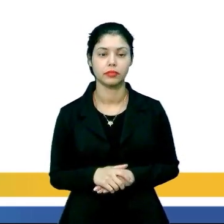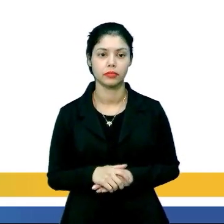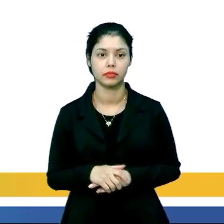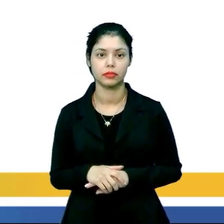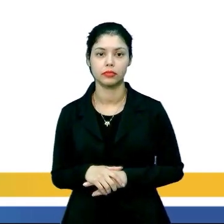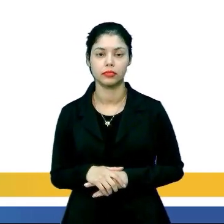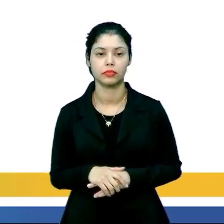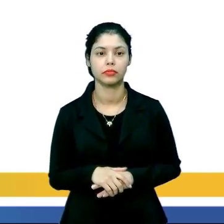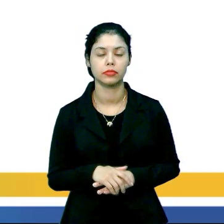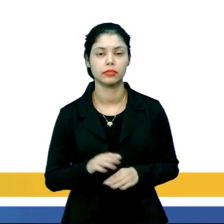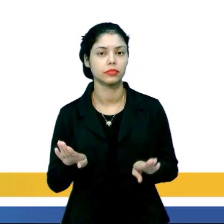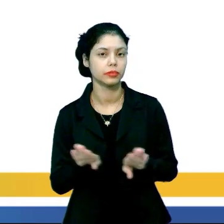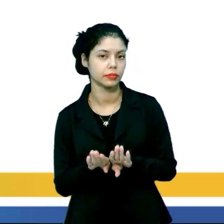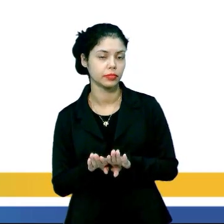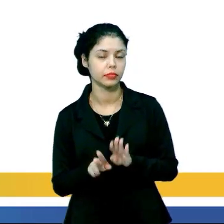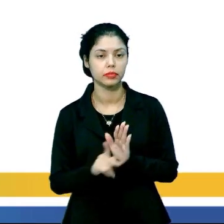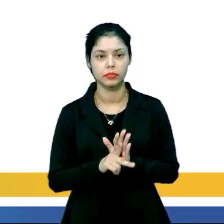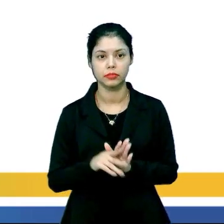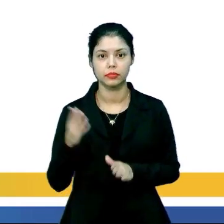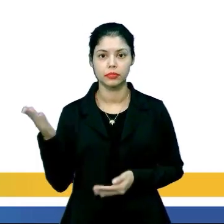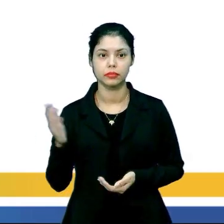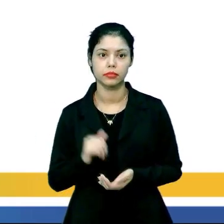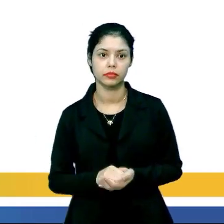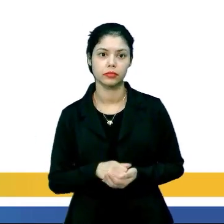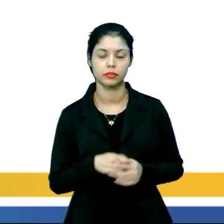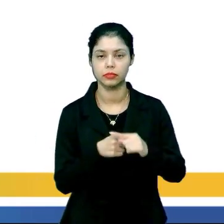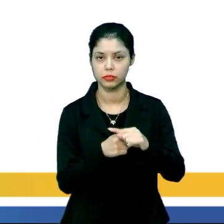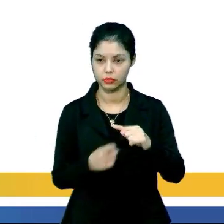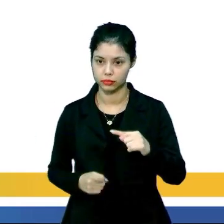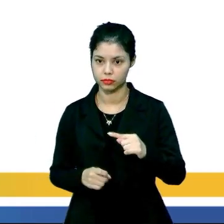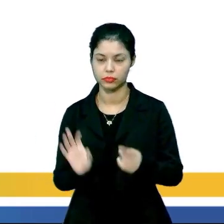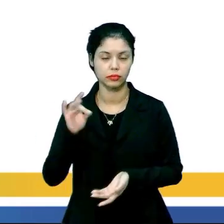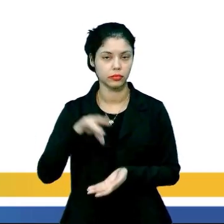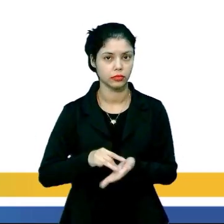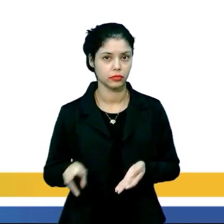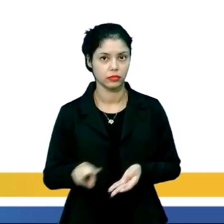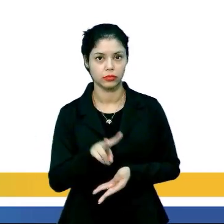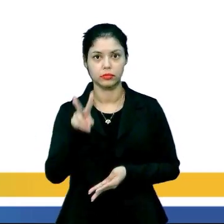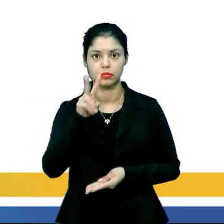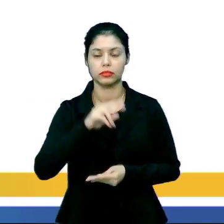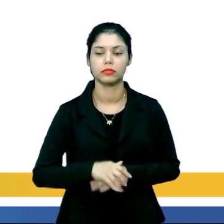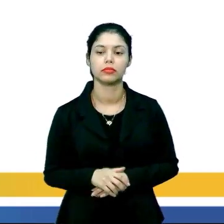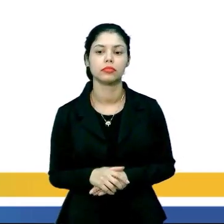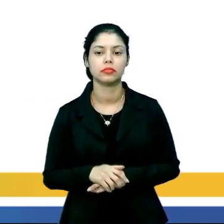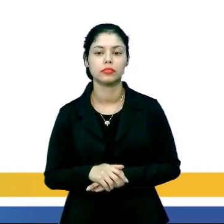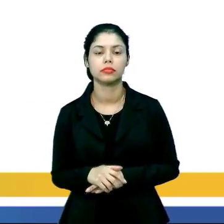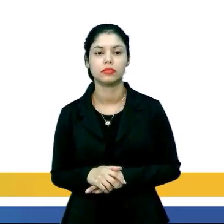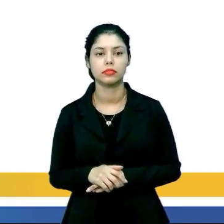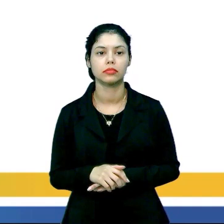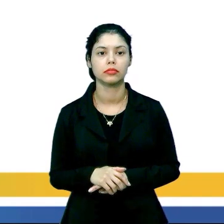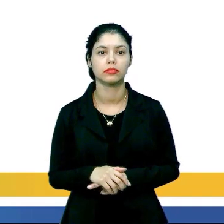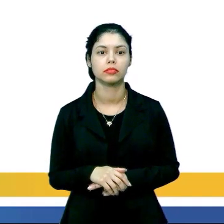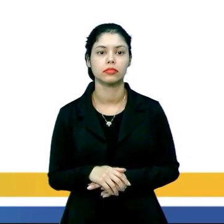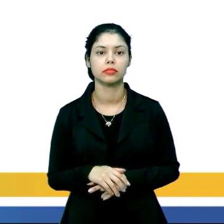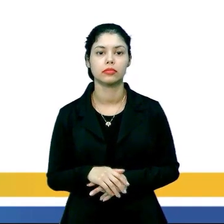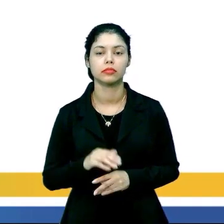o arquiteto deixou. E o x é o valor real que nós queremos saber. Vamos